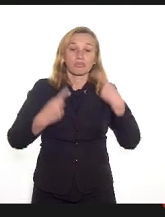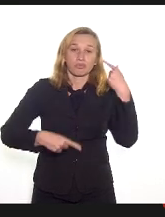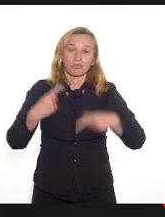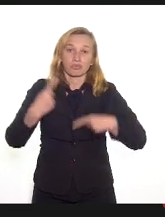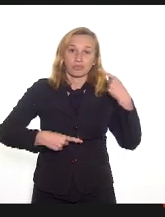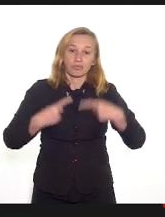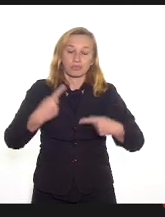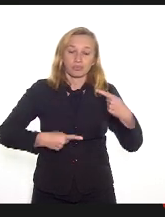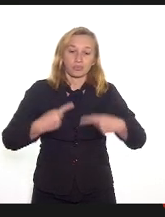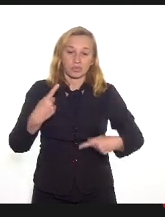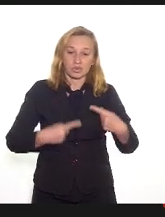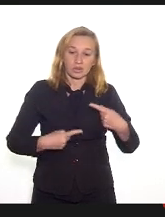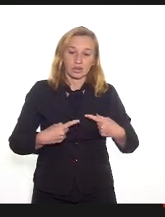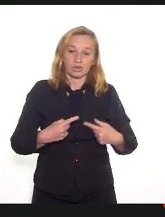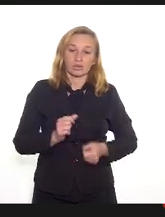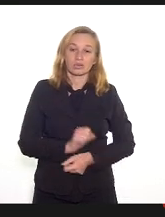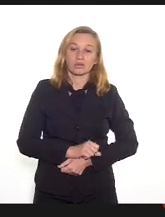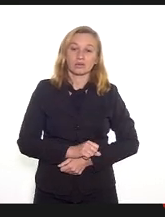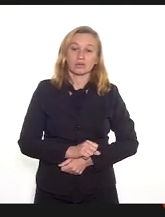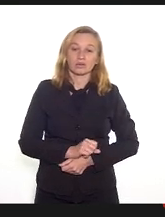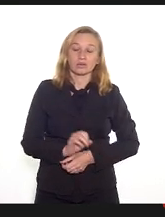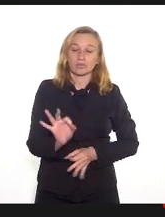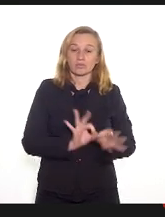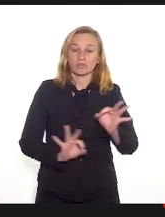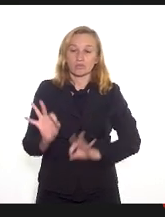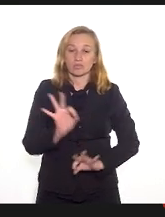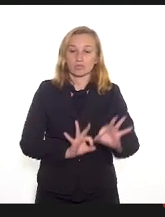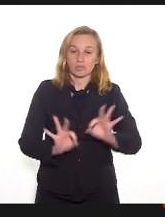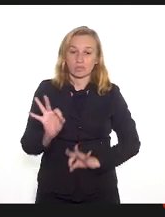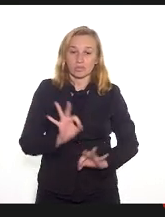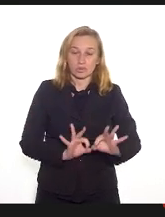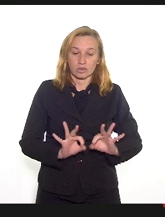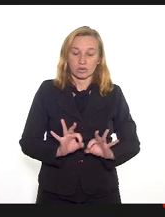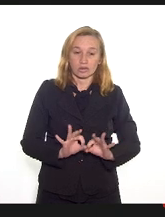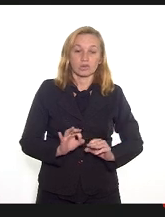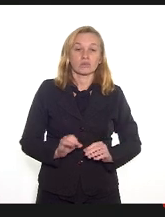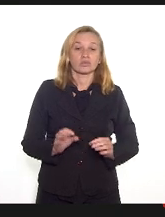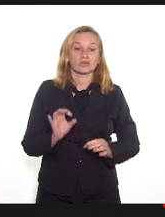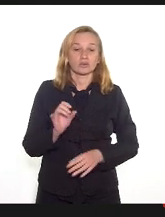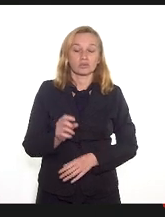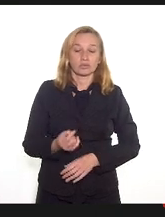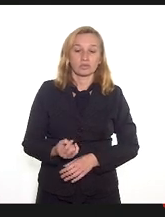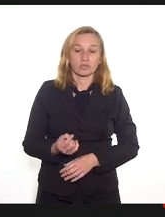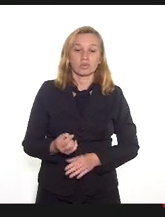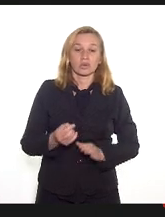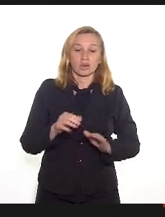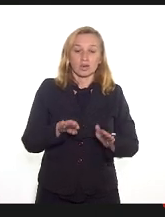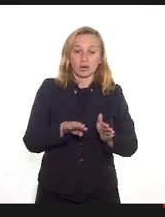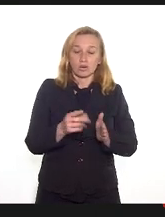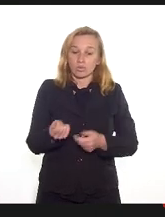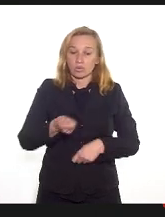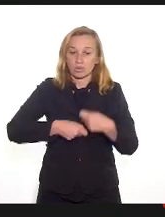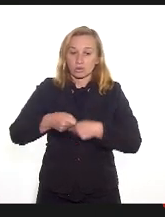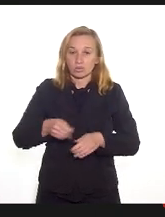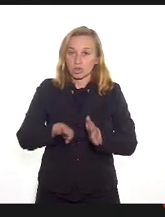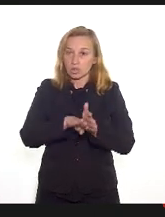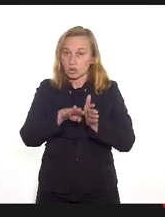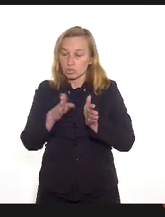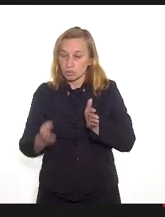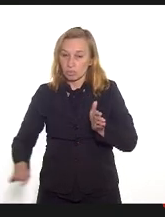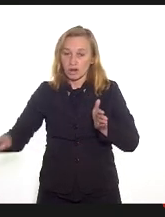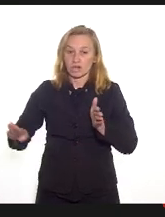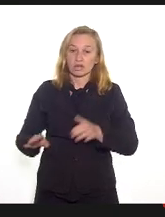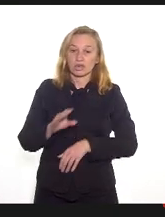políticas estabelecidas por essa organização. E uma delas é justamente a da economia do mar. A